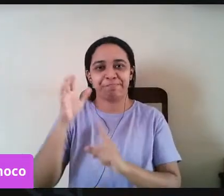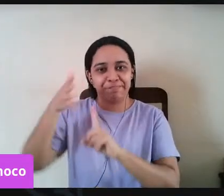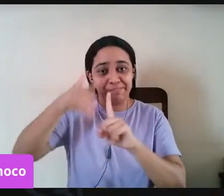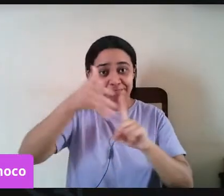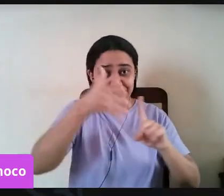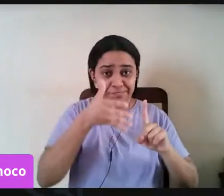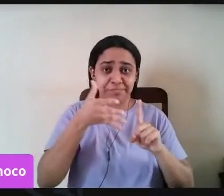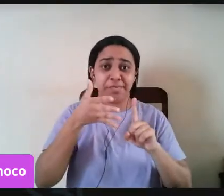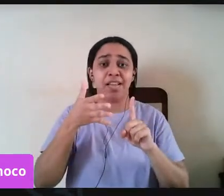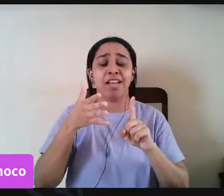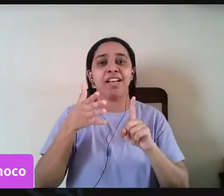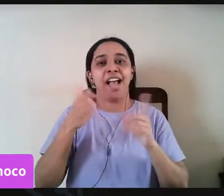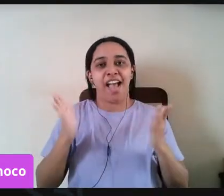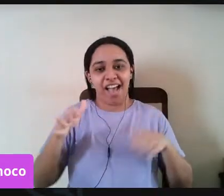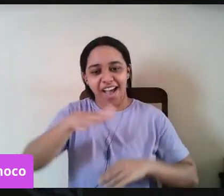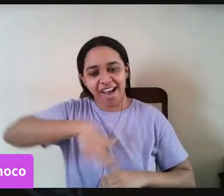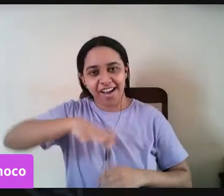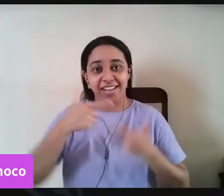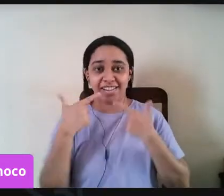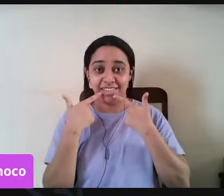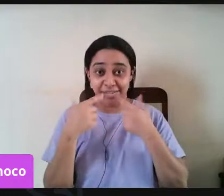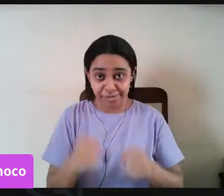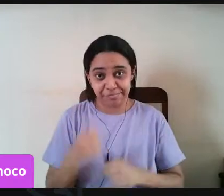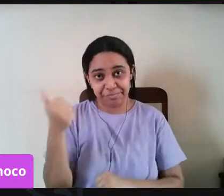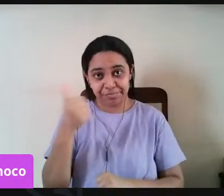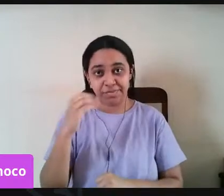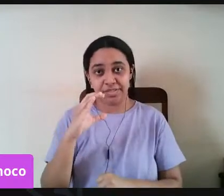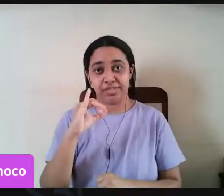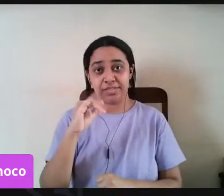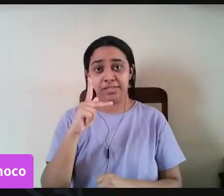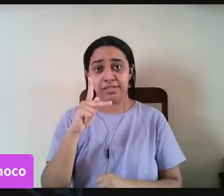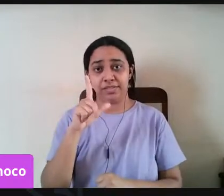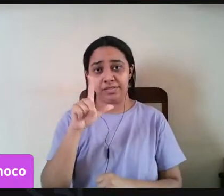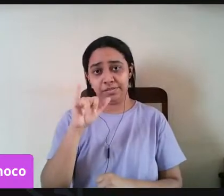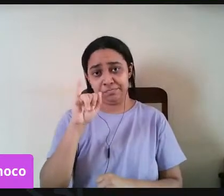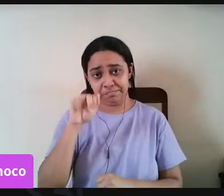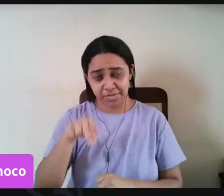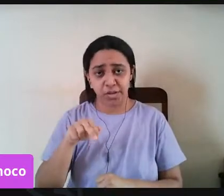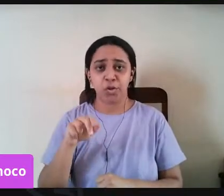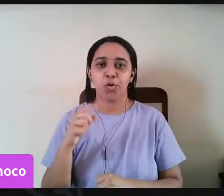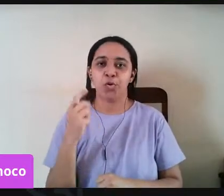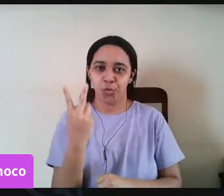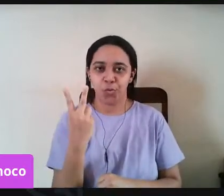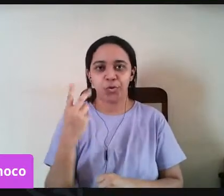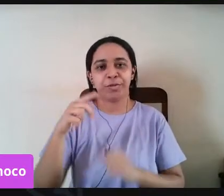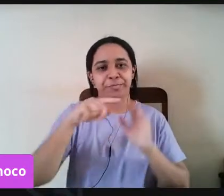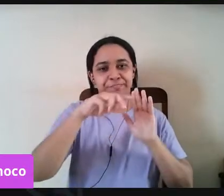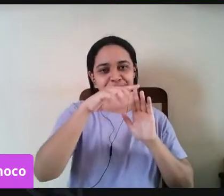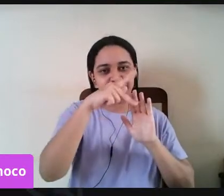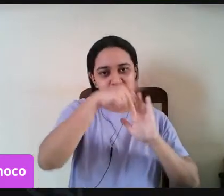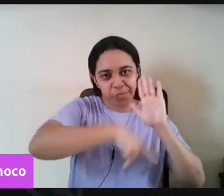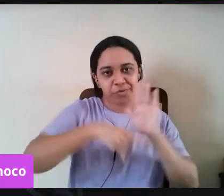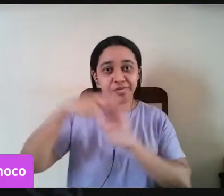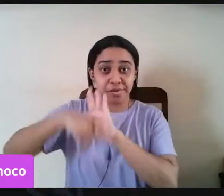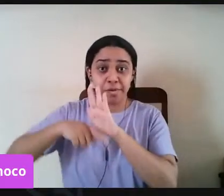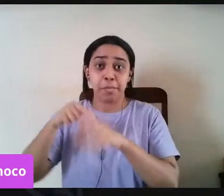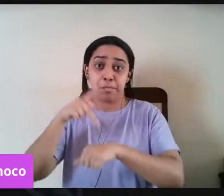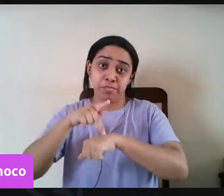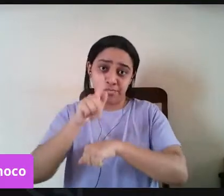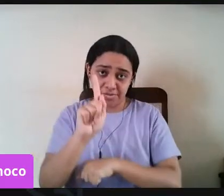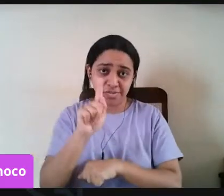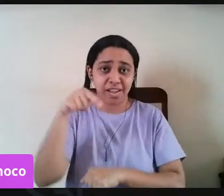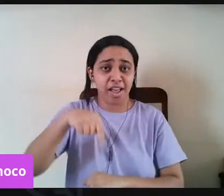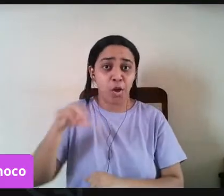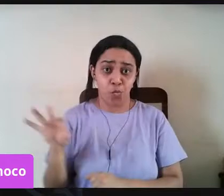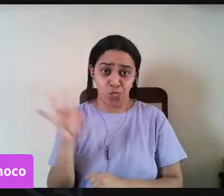primeiro CIPLIN. Então, este evento ele é organizado pelos programas de pós-graduação aqui da Universidade Federal do Maranhão,